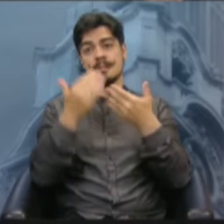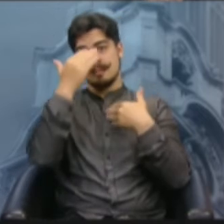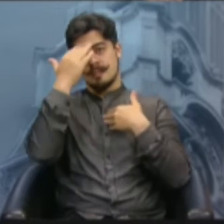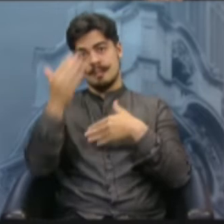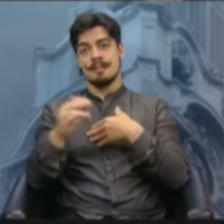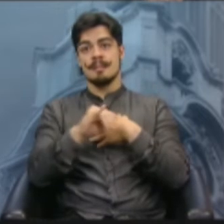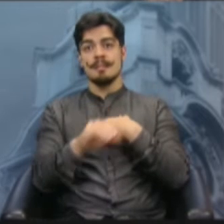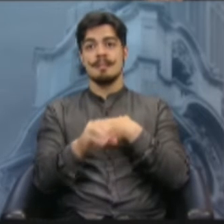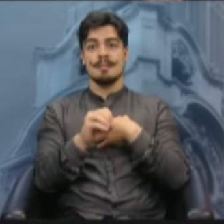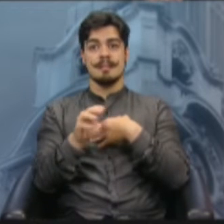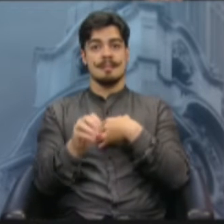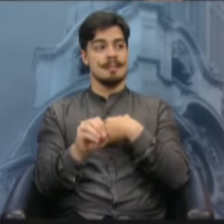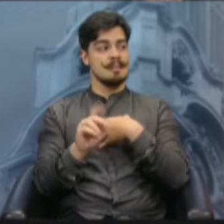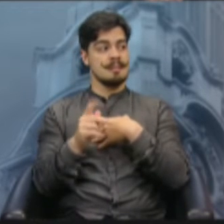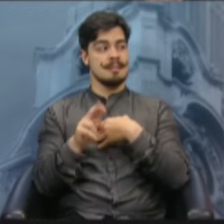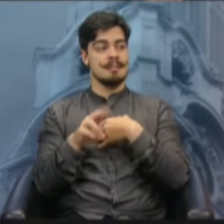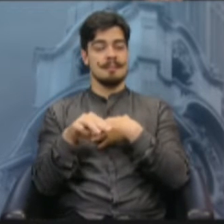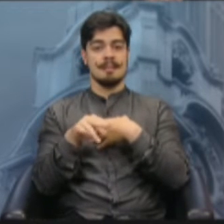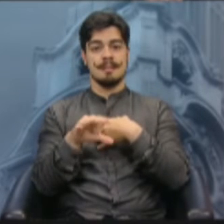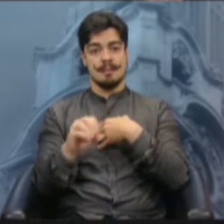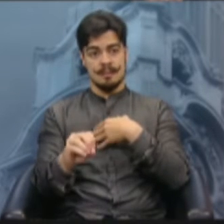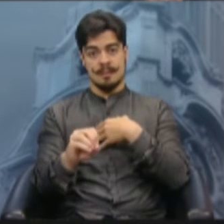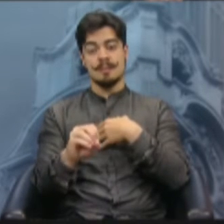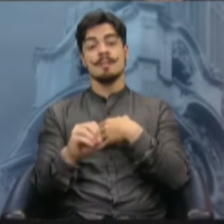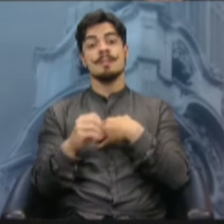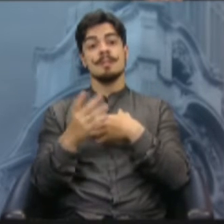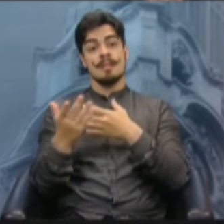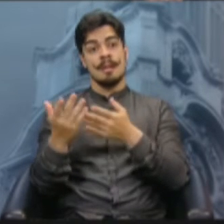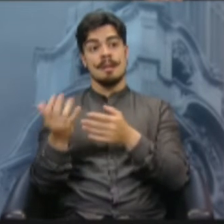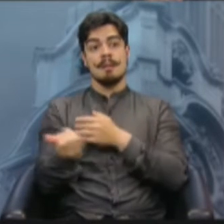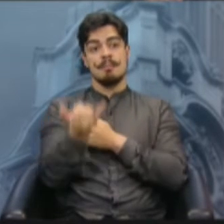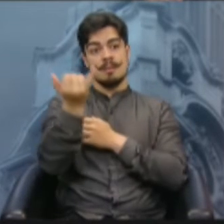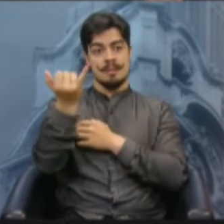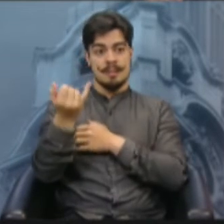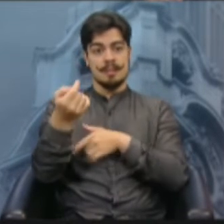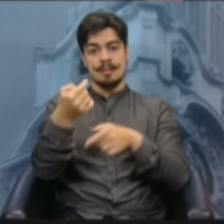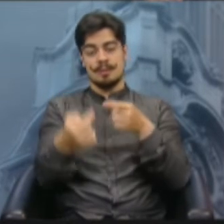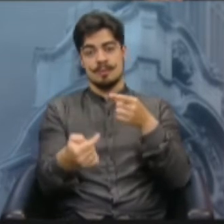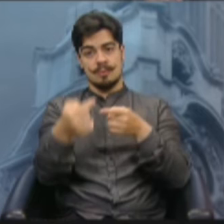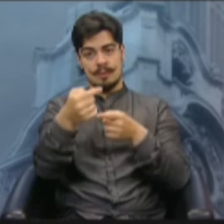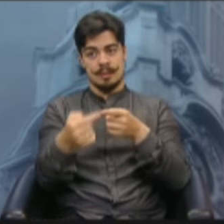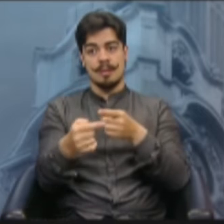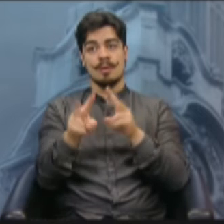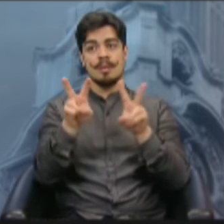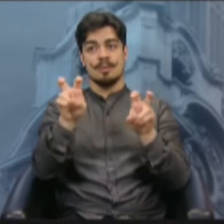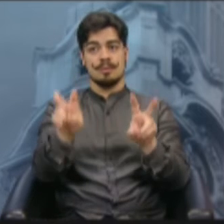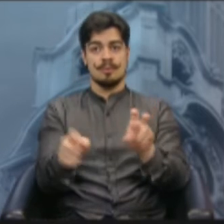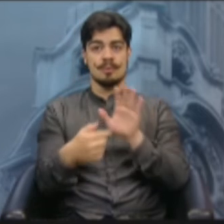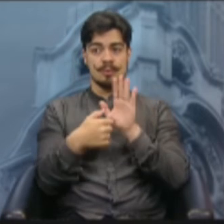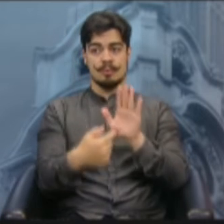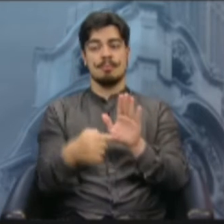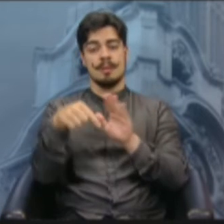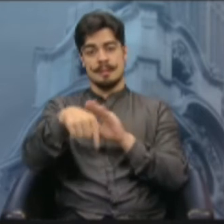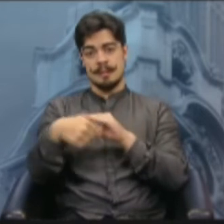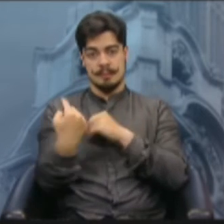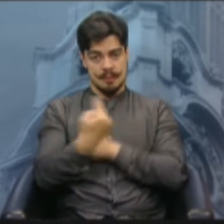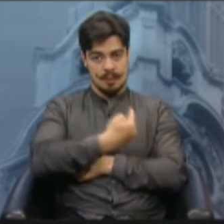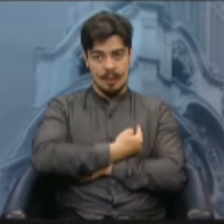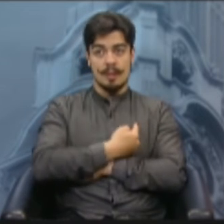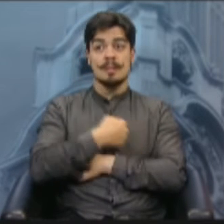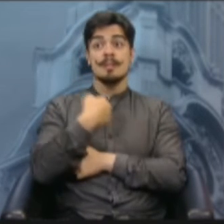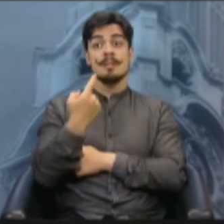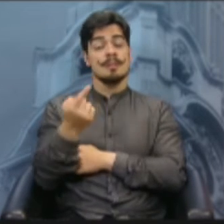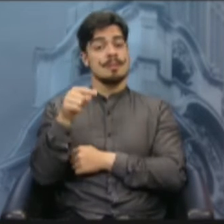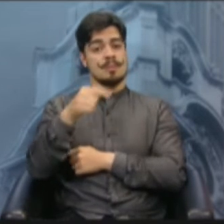Hermínio, pelo posicionamento, pela presença, pela importante discussão e temas que tu traz aqui, né? Acho que